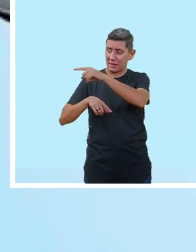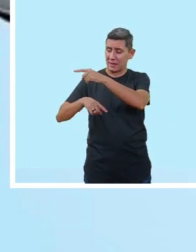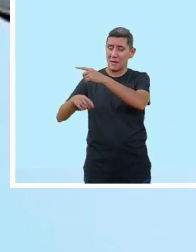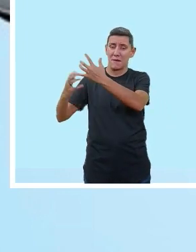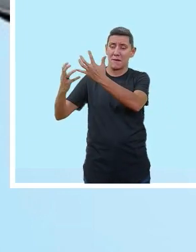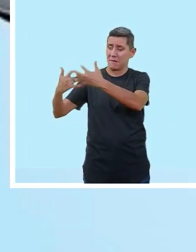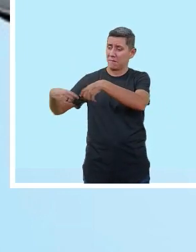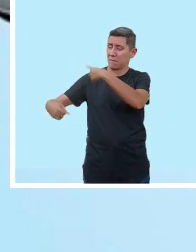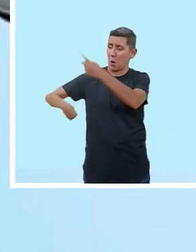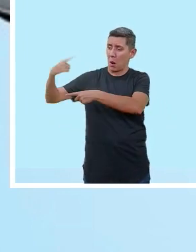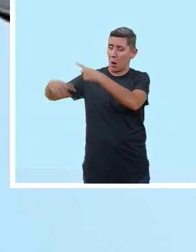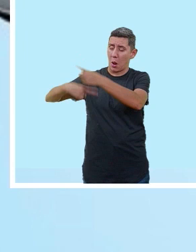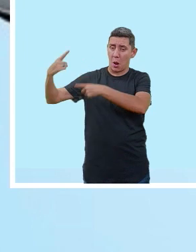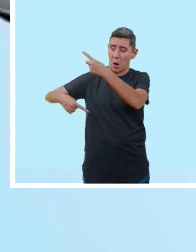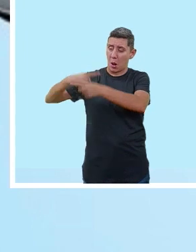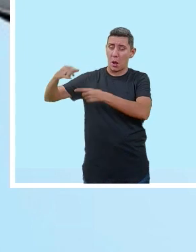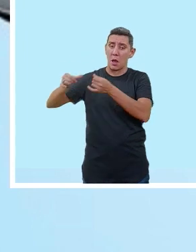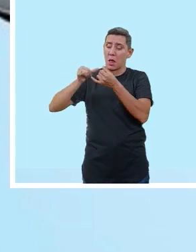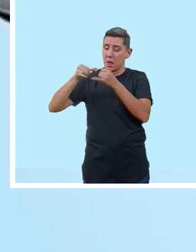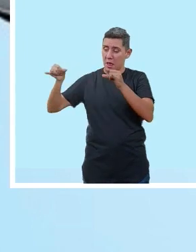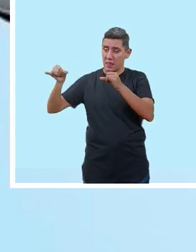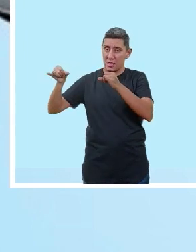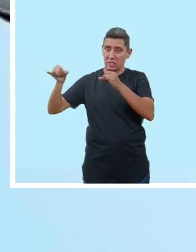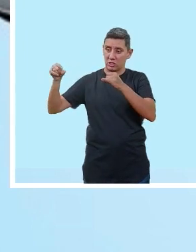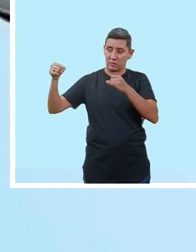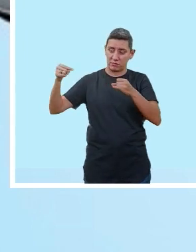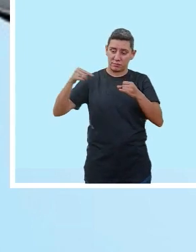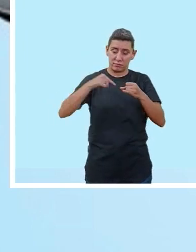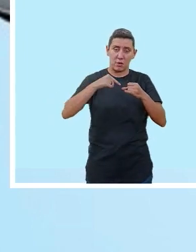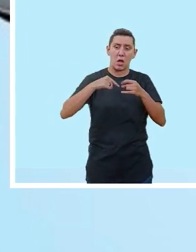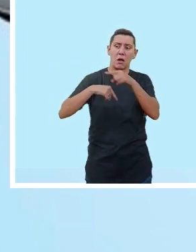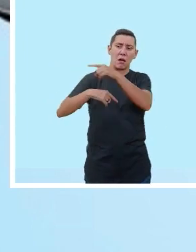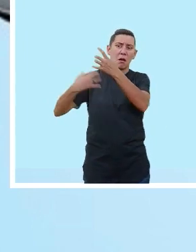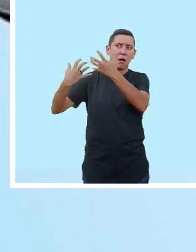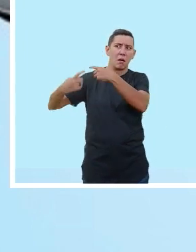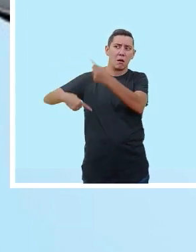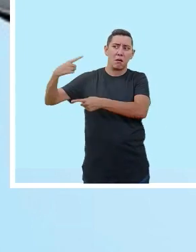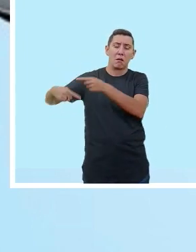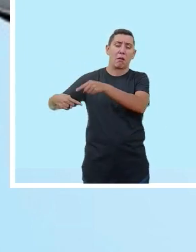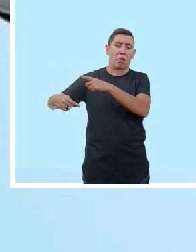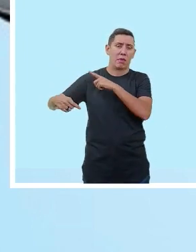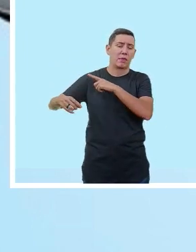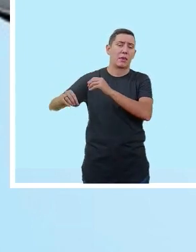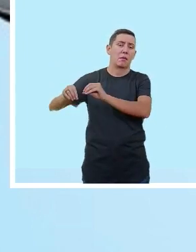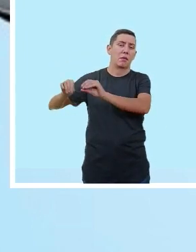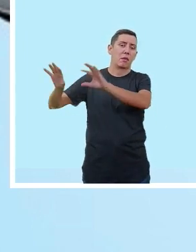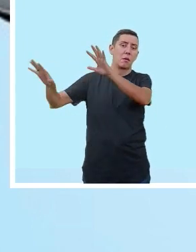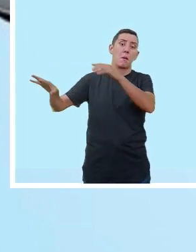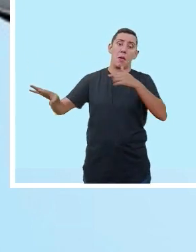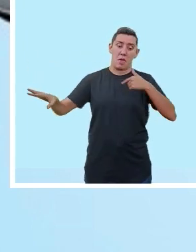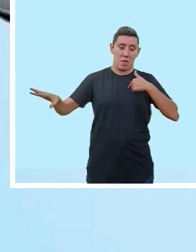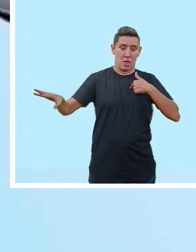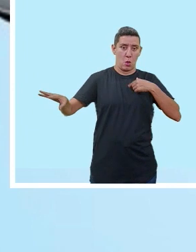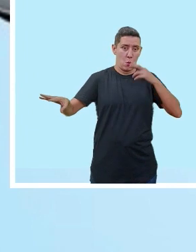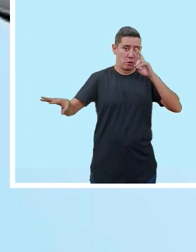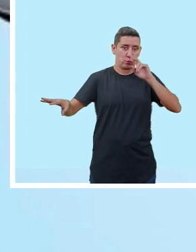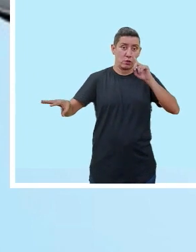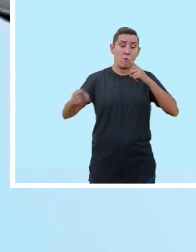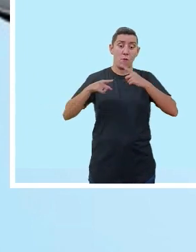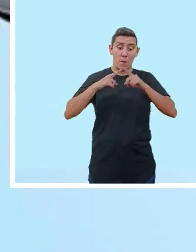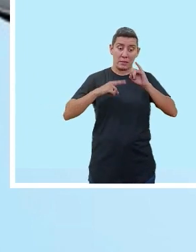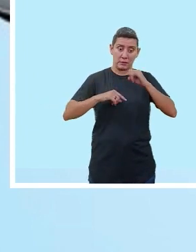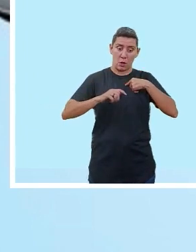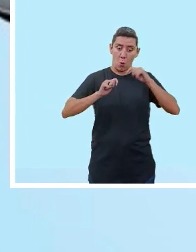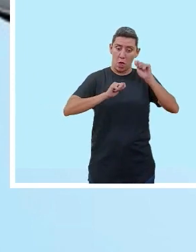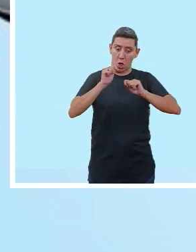sua atividade, isso não é uma emissão direta, mas ela tem um peso muito importante no âmbito relacionado com a parte